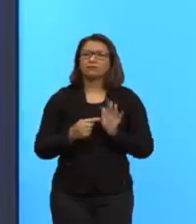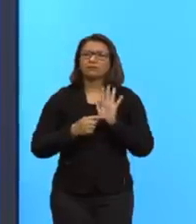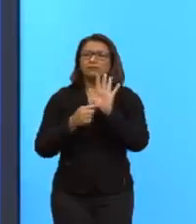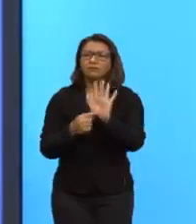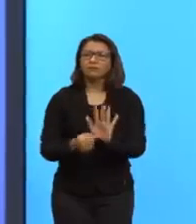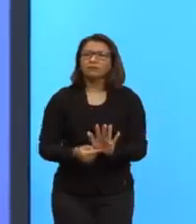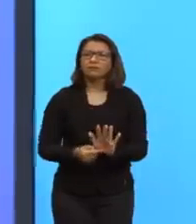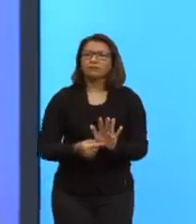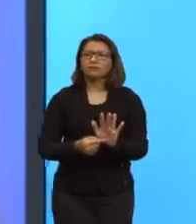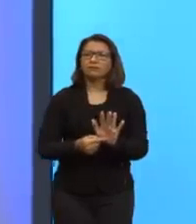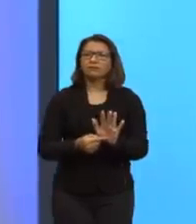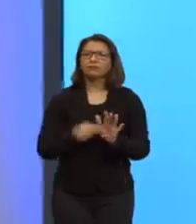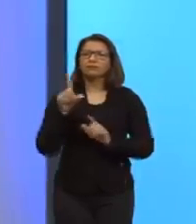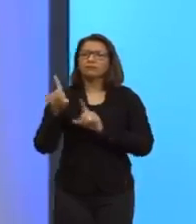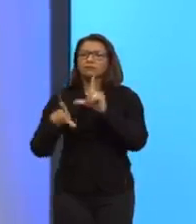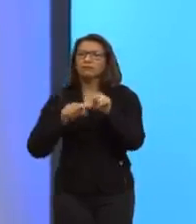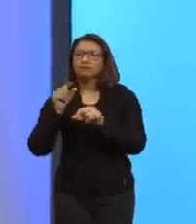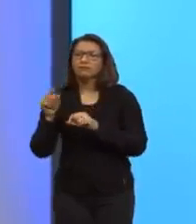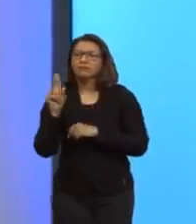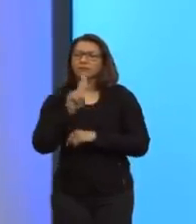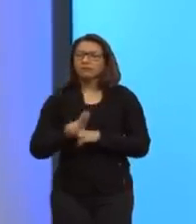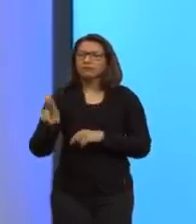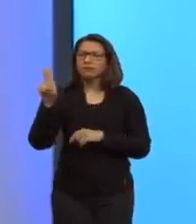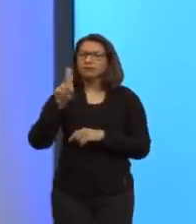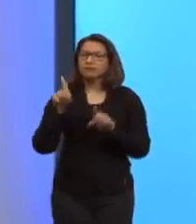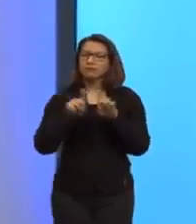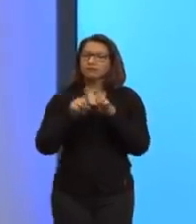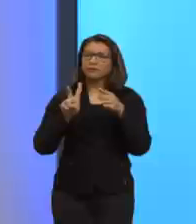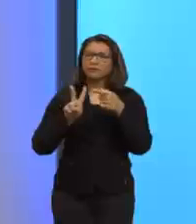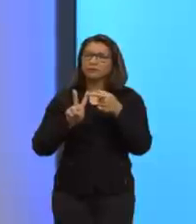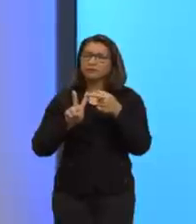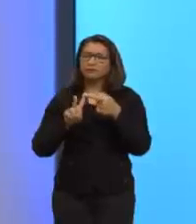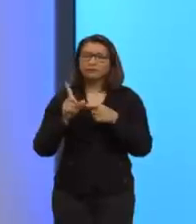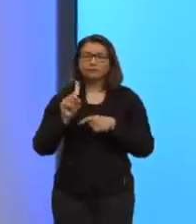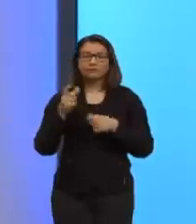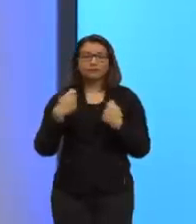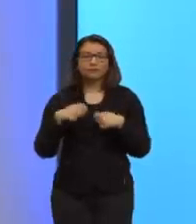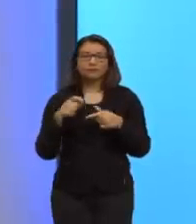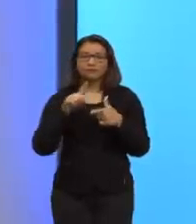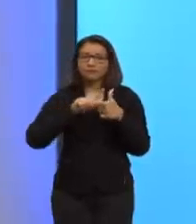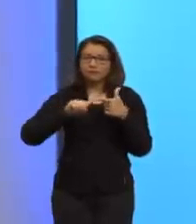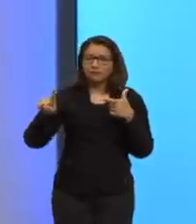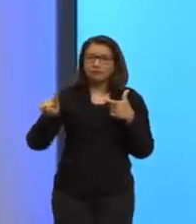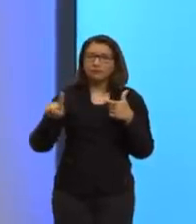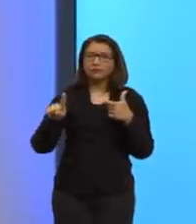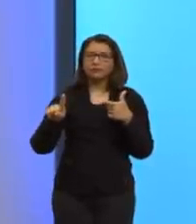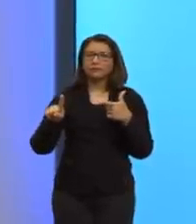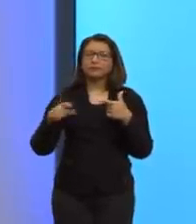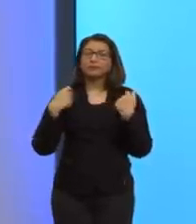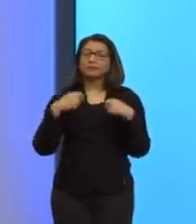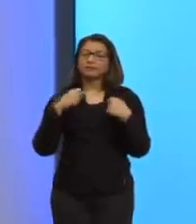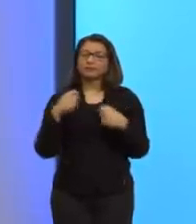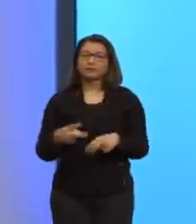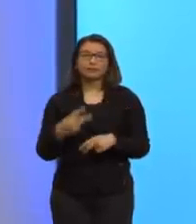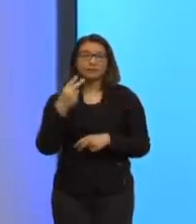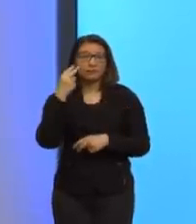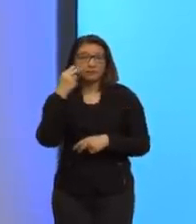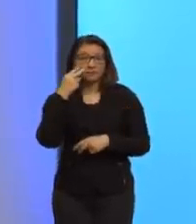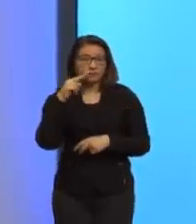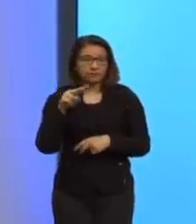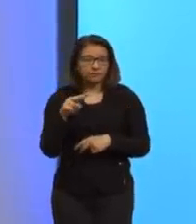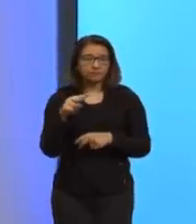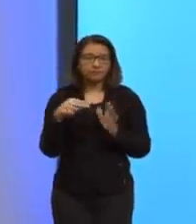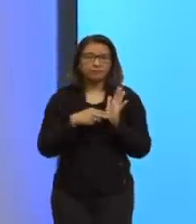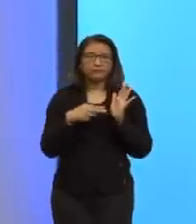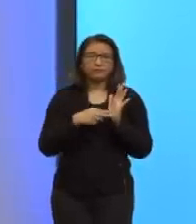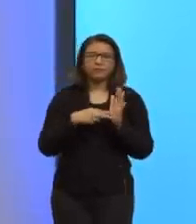nós escolhermos com a raiz. Então, não tem por que nós decompormos, certo? Então, nós temos que estar ligados também nisso.